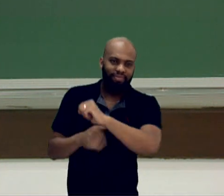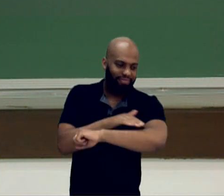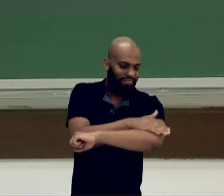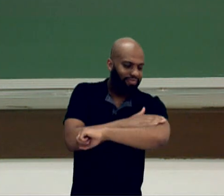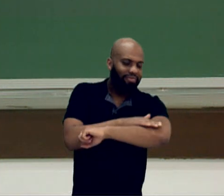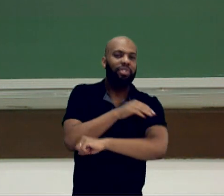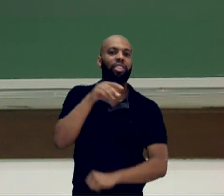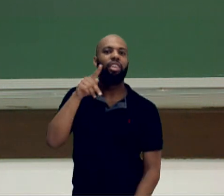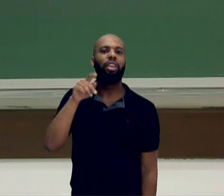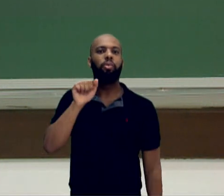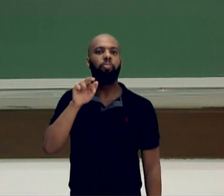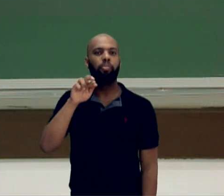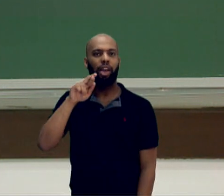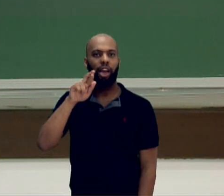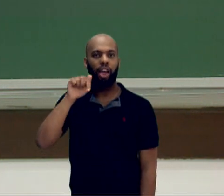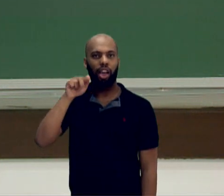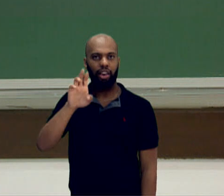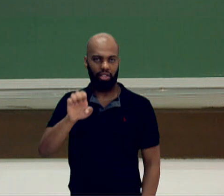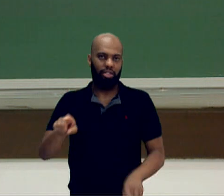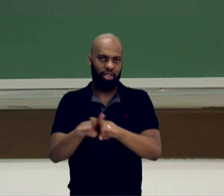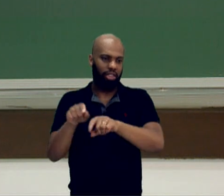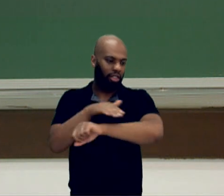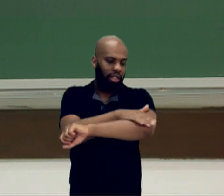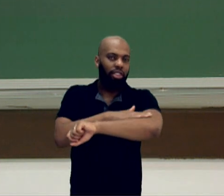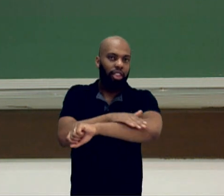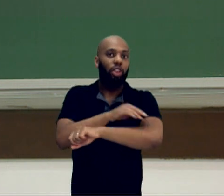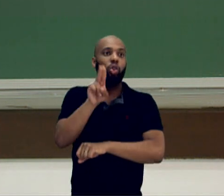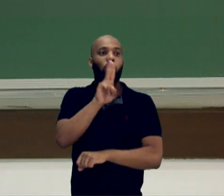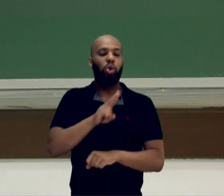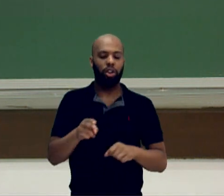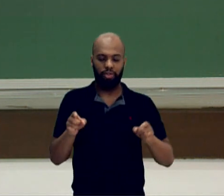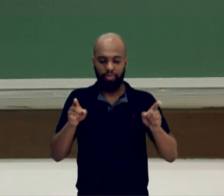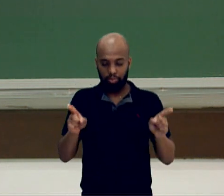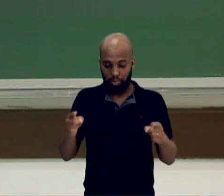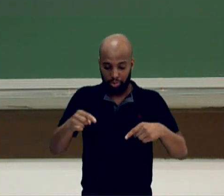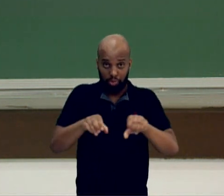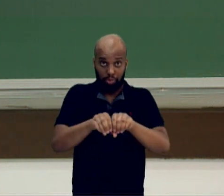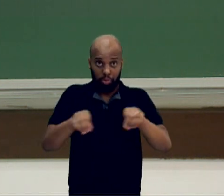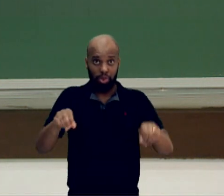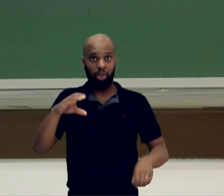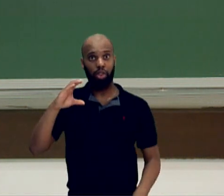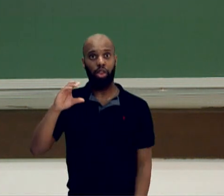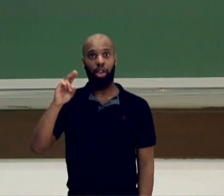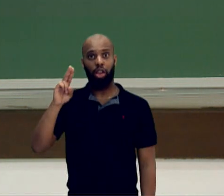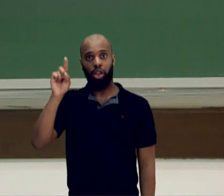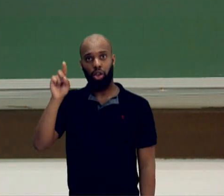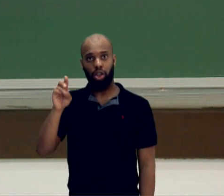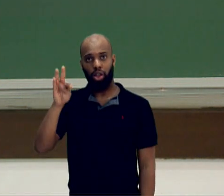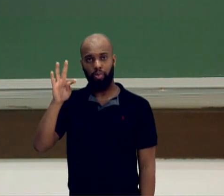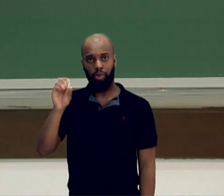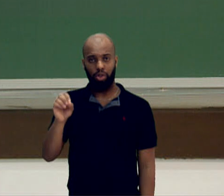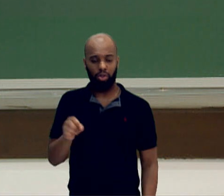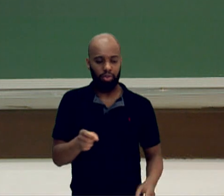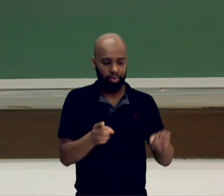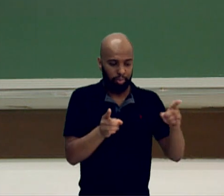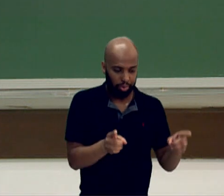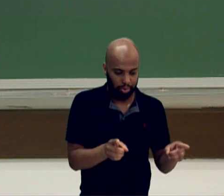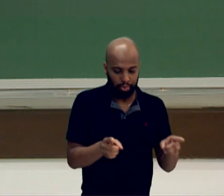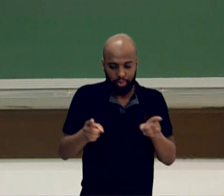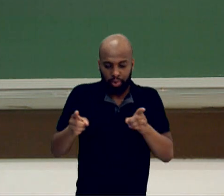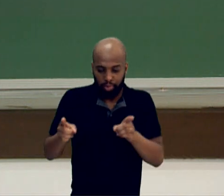Entenderam? Então, começou a ter mais uma dificuldade. E que resolveram padronizar. Fizeram o quê? Resolveram fixar